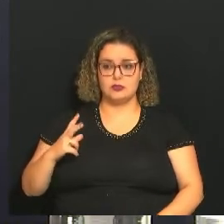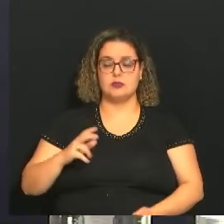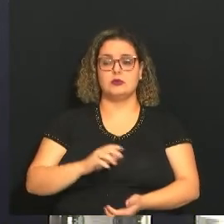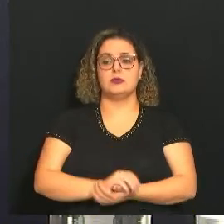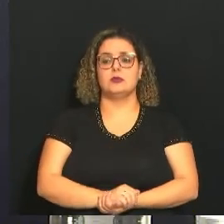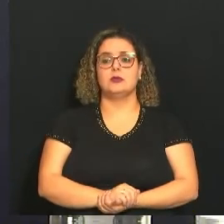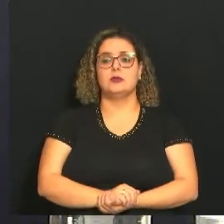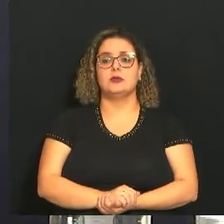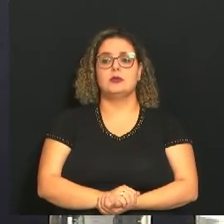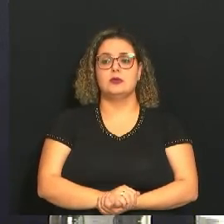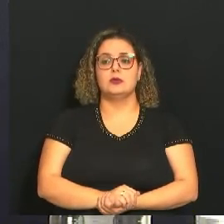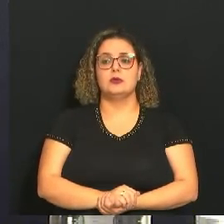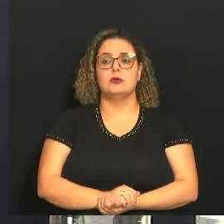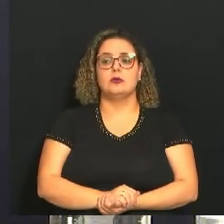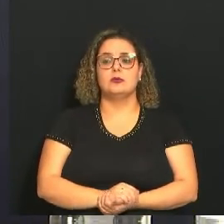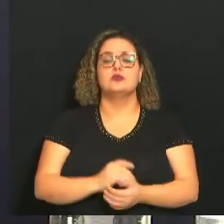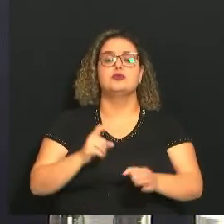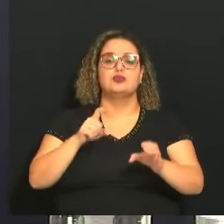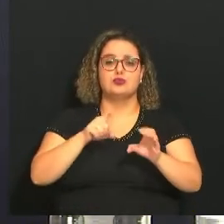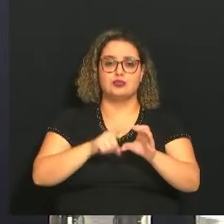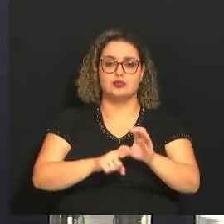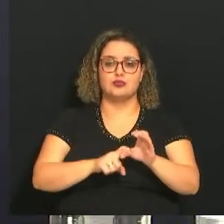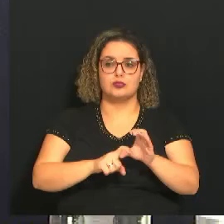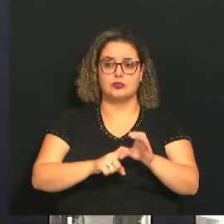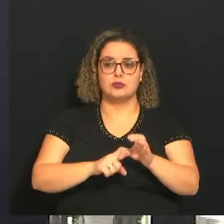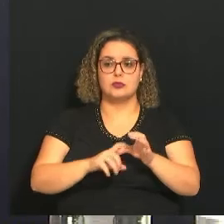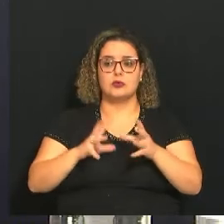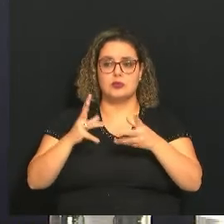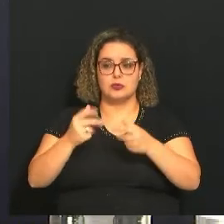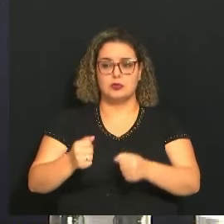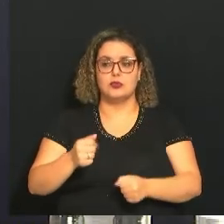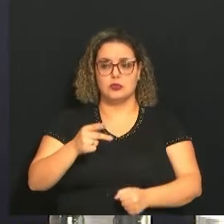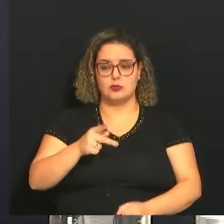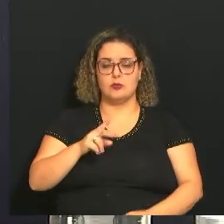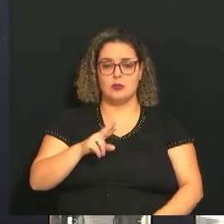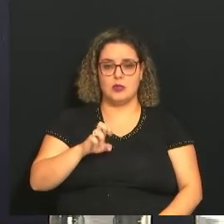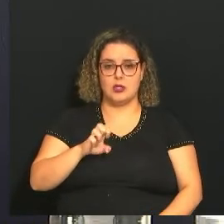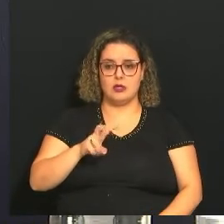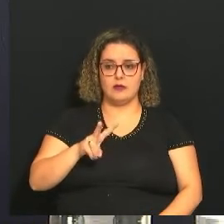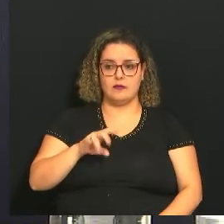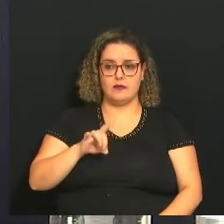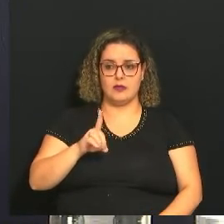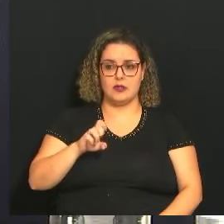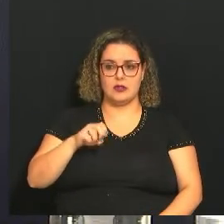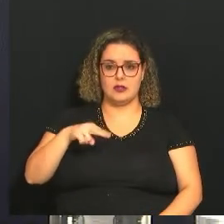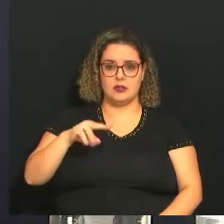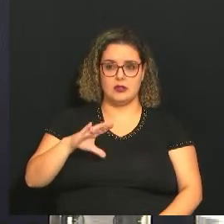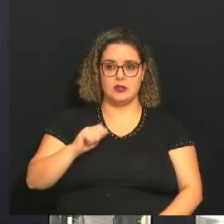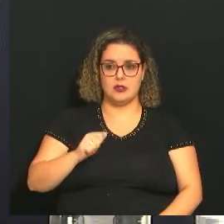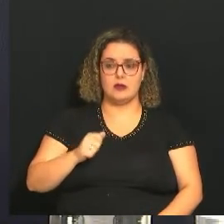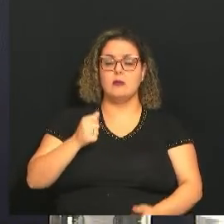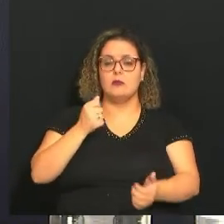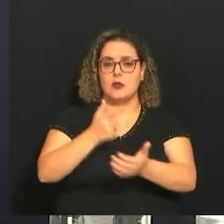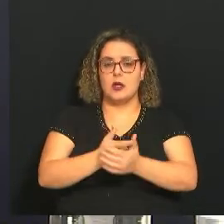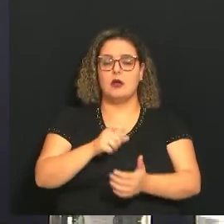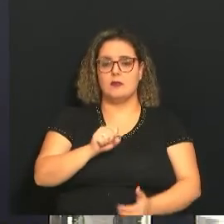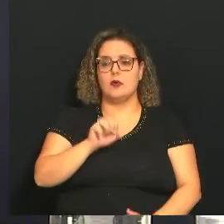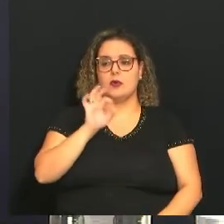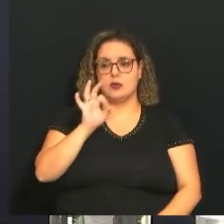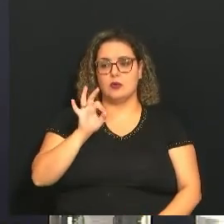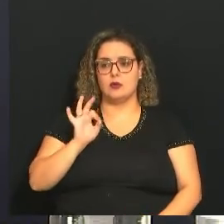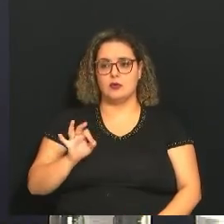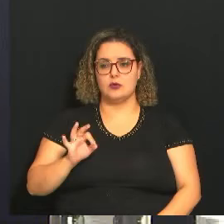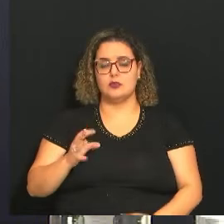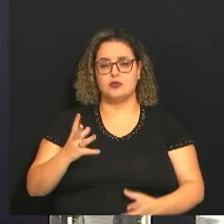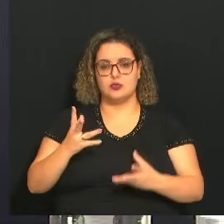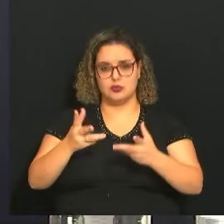servidor vinculado ao regime geral de previdência, ao INSS, ele pagava 8% dos seus